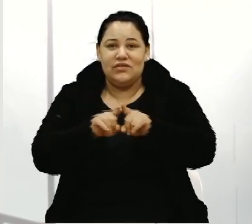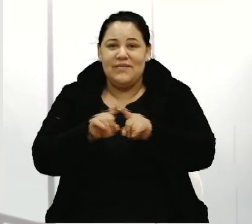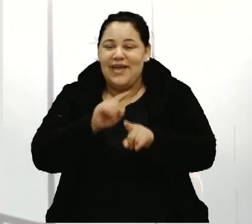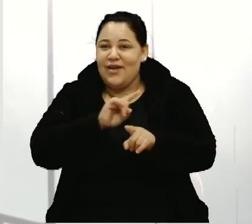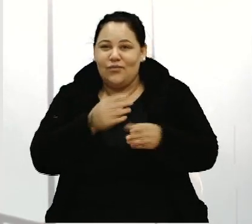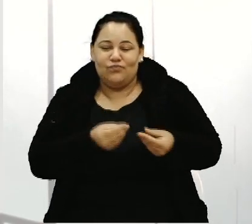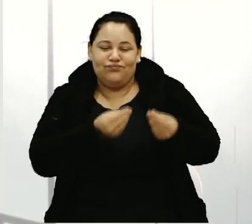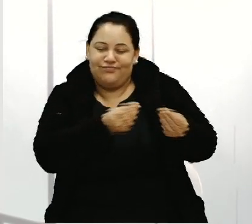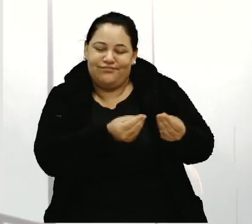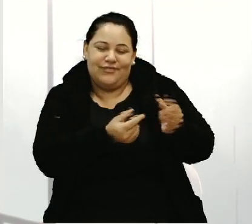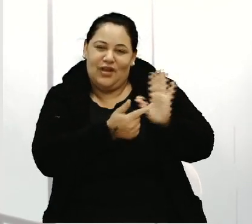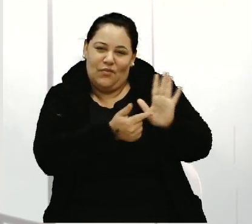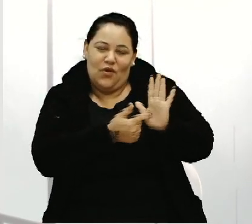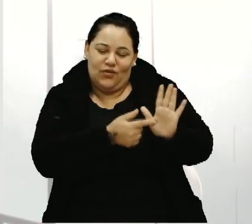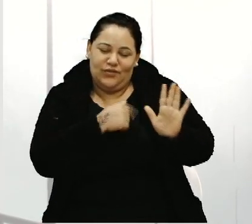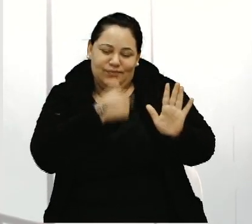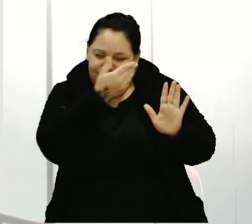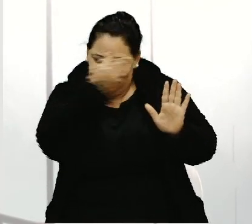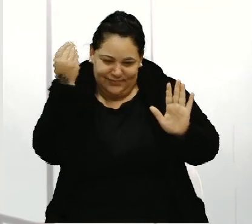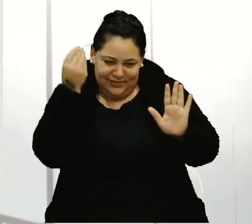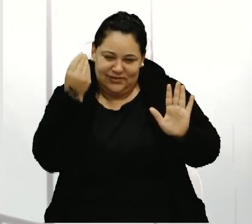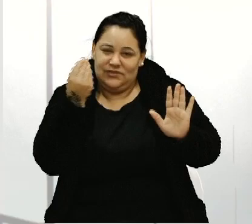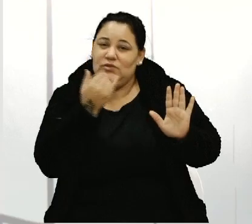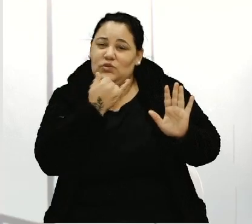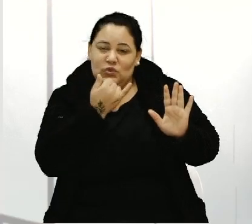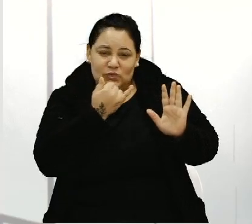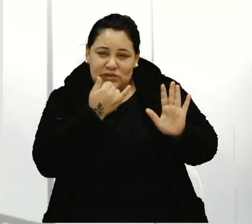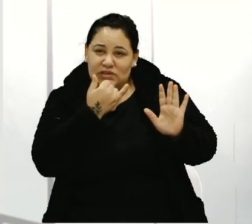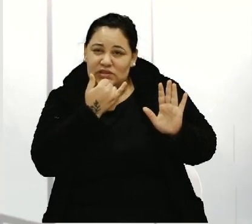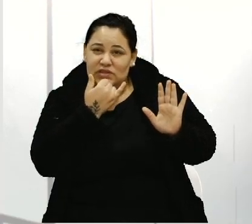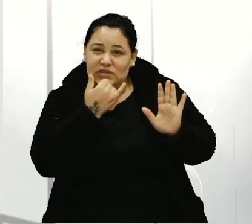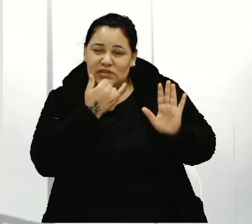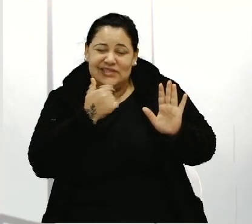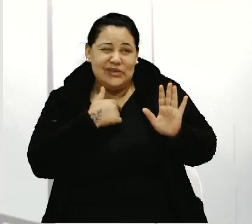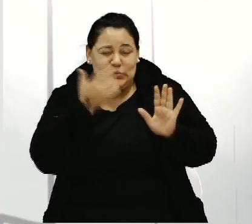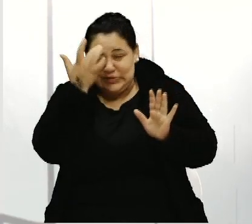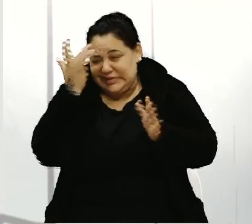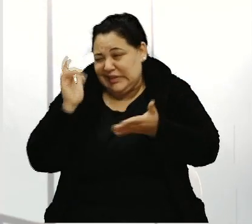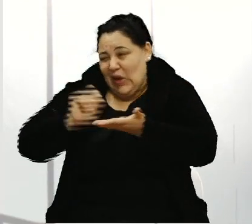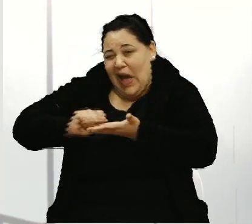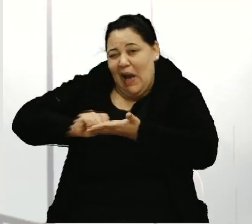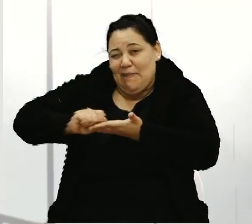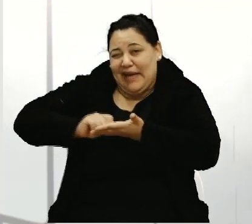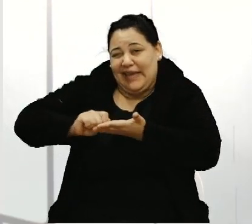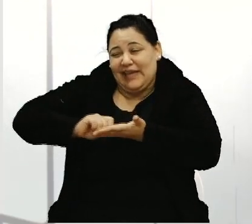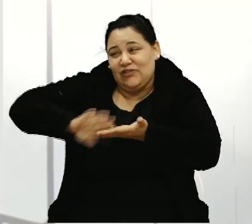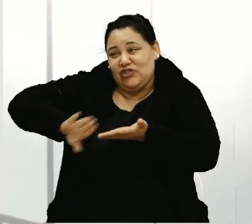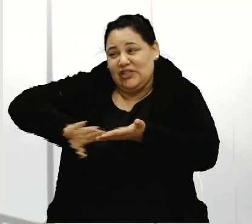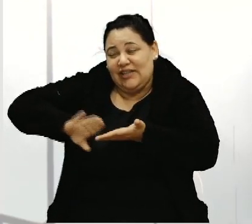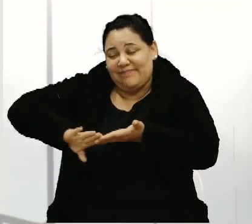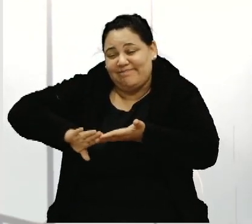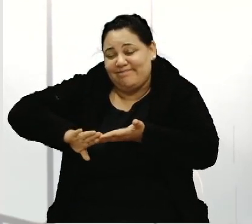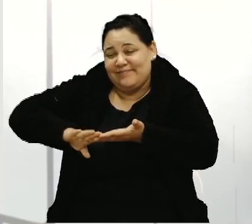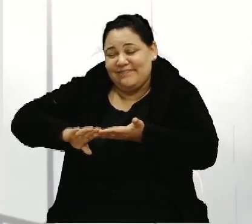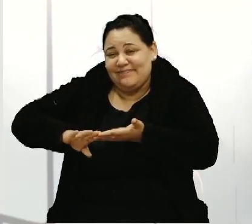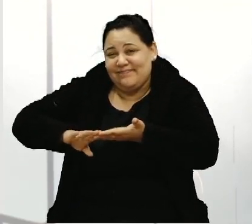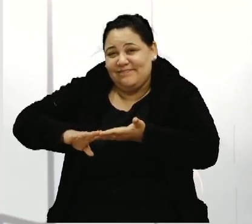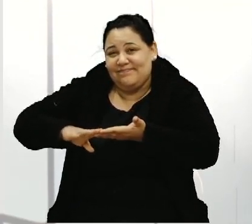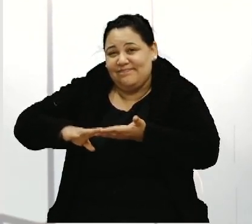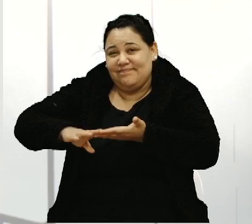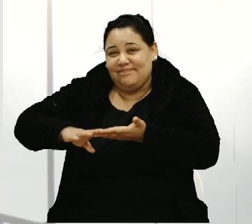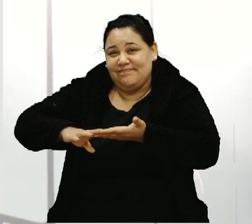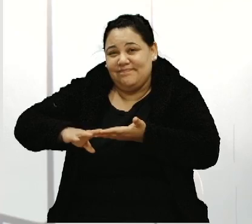as fotos, acabei não sei se eu até apaguei, né, sem querer, as fotos dos móveis que